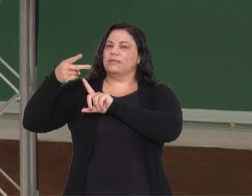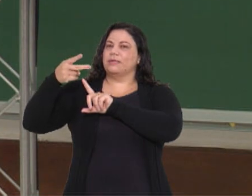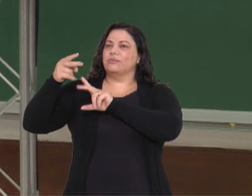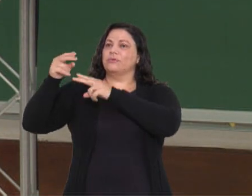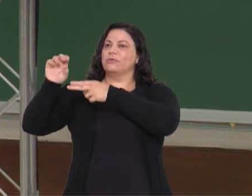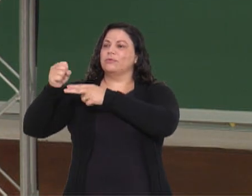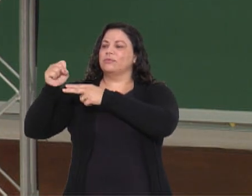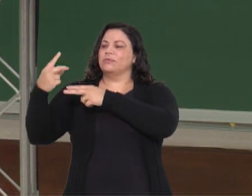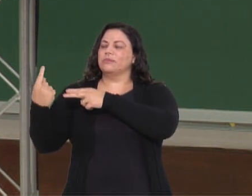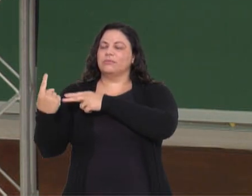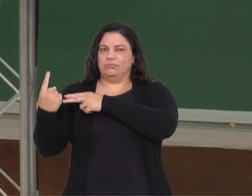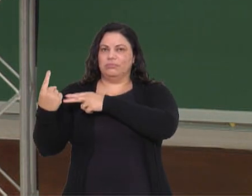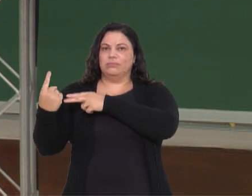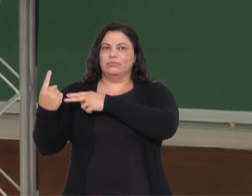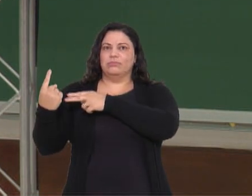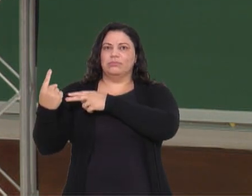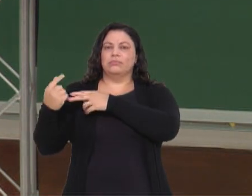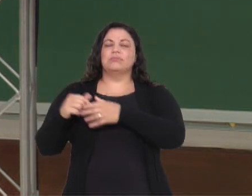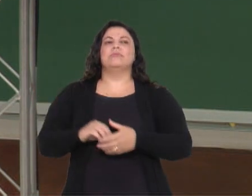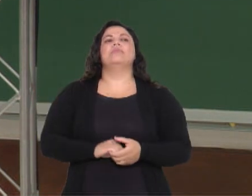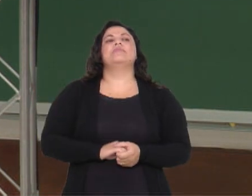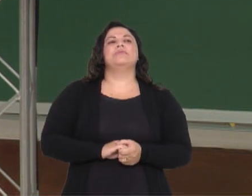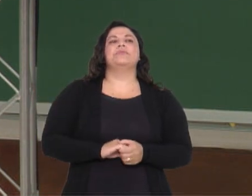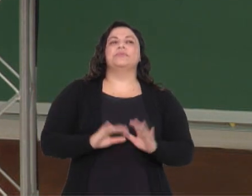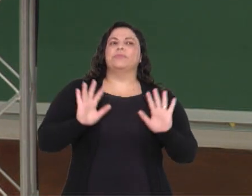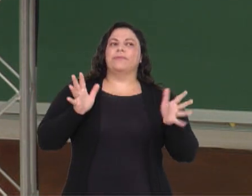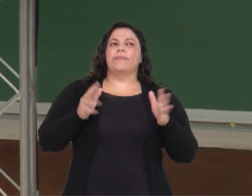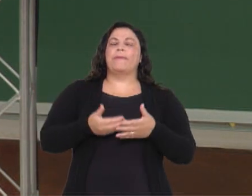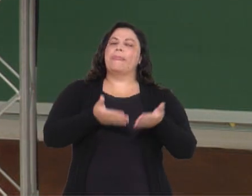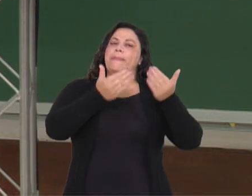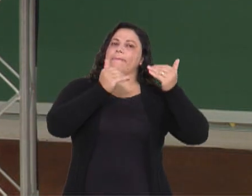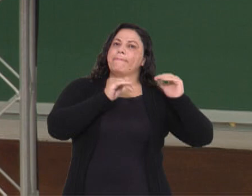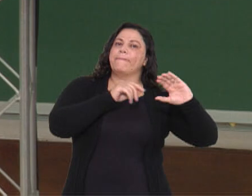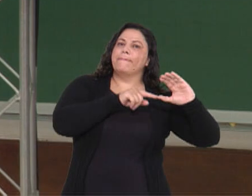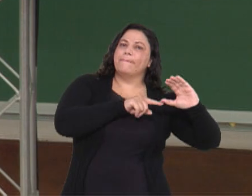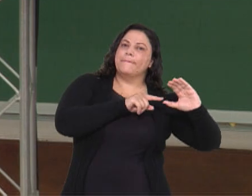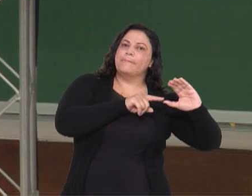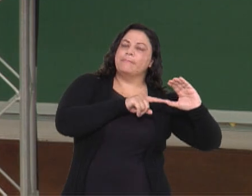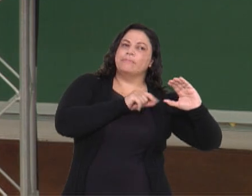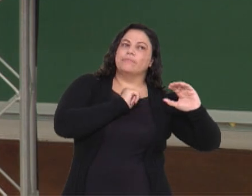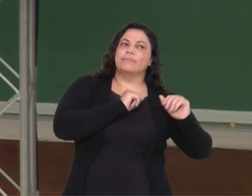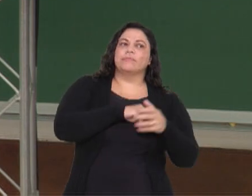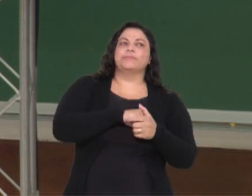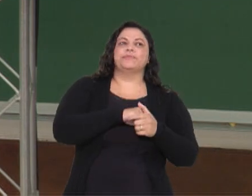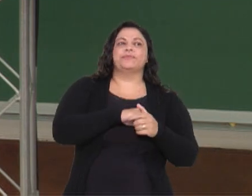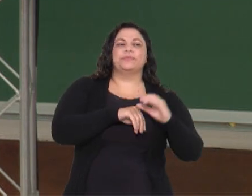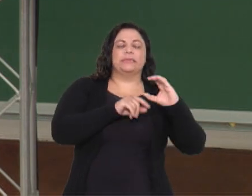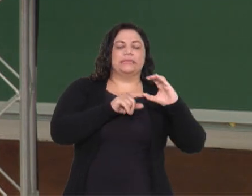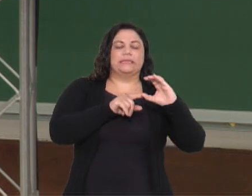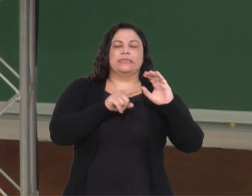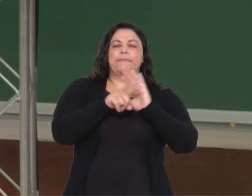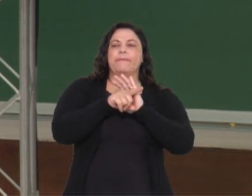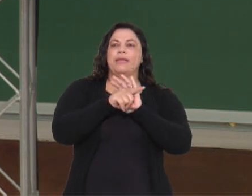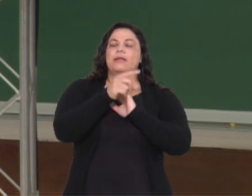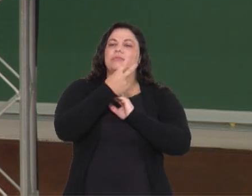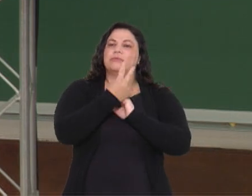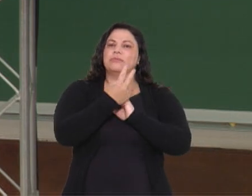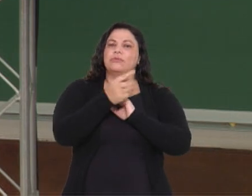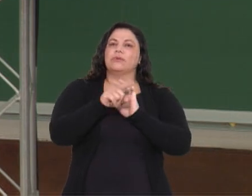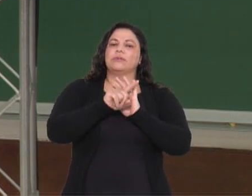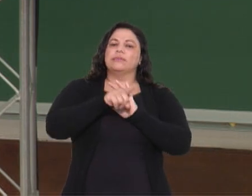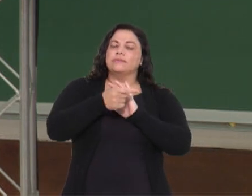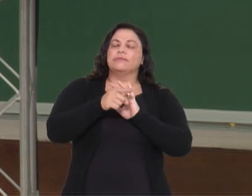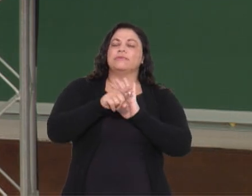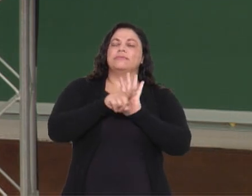E 81 é o meu raio ao quadrado, já que o raio é 9. E a terceira aqui, como coordenadas do